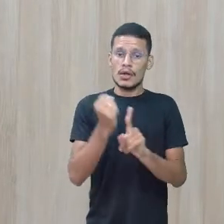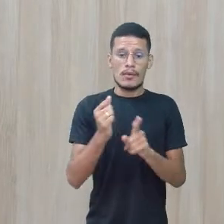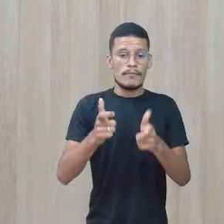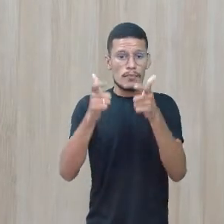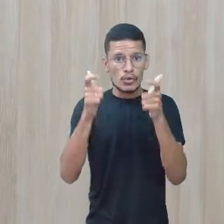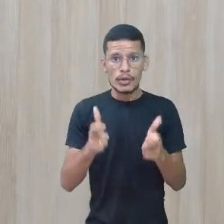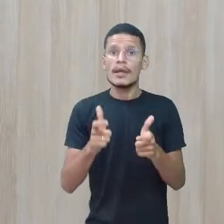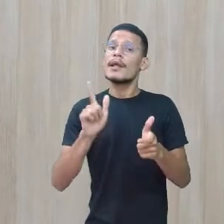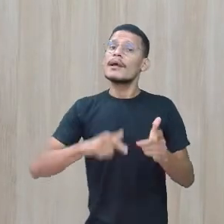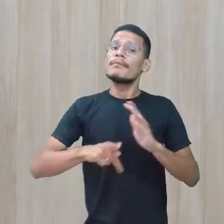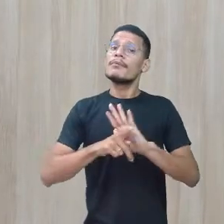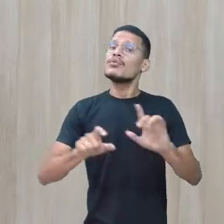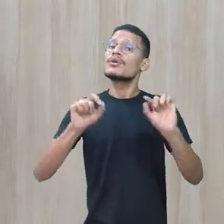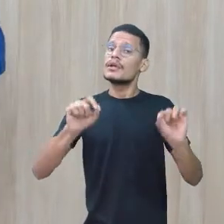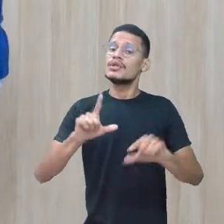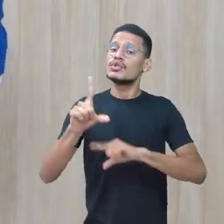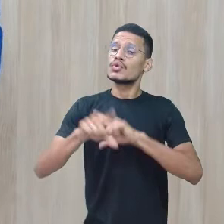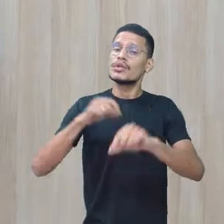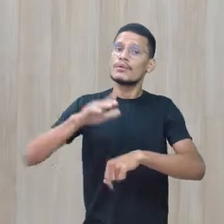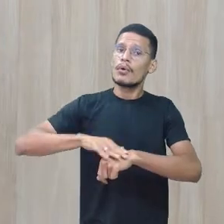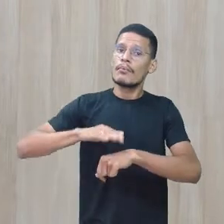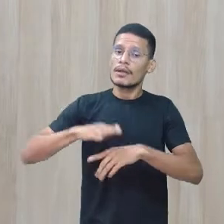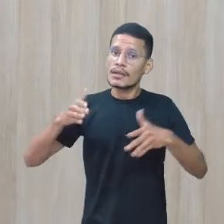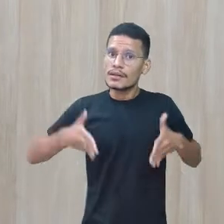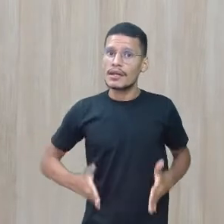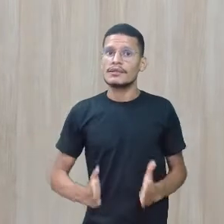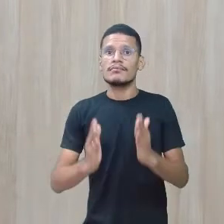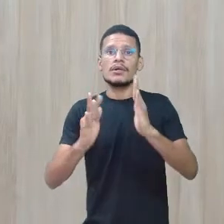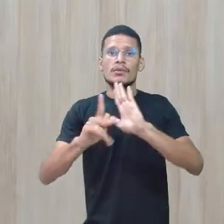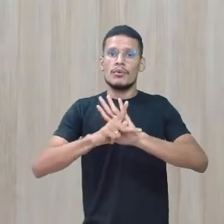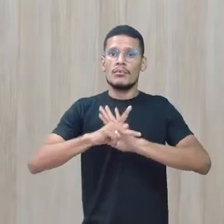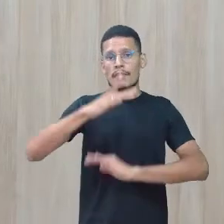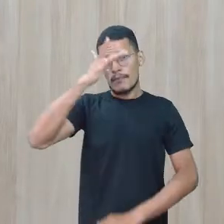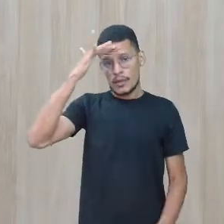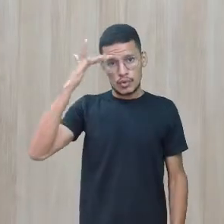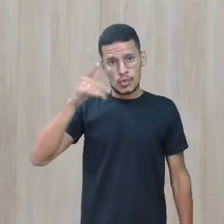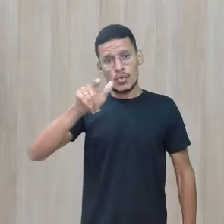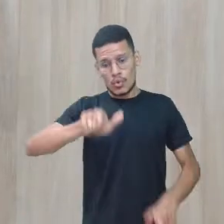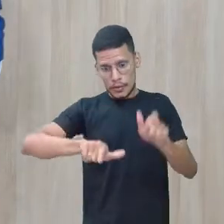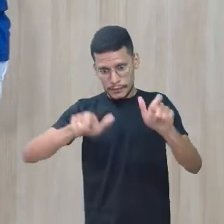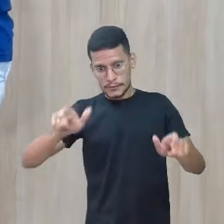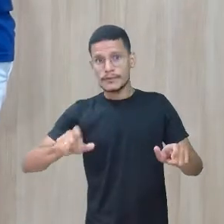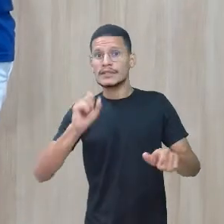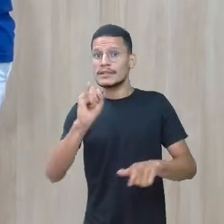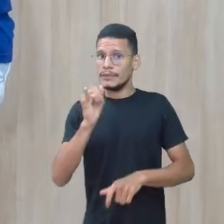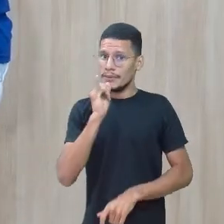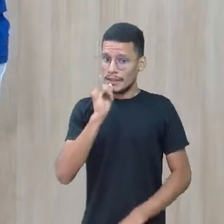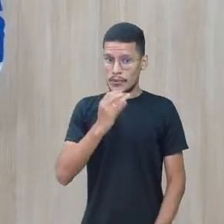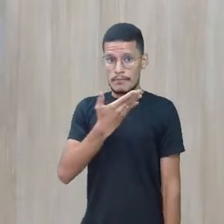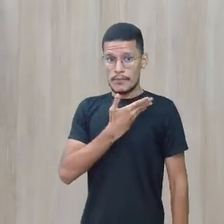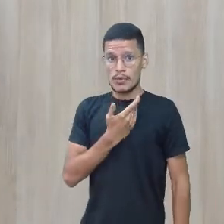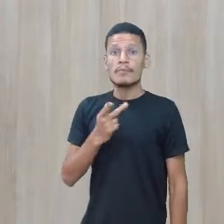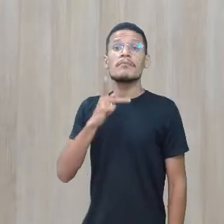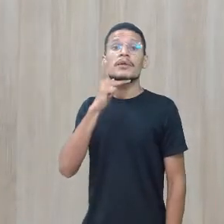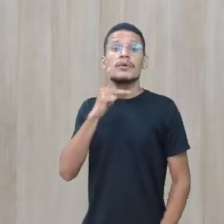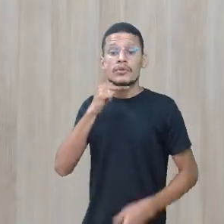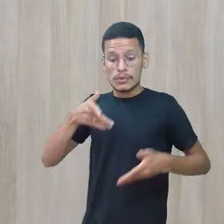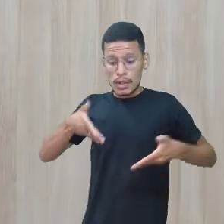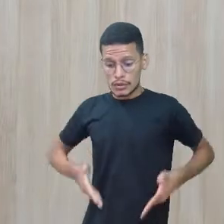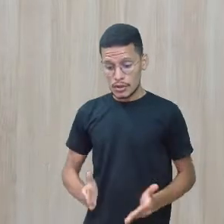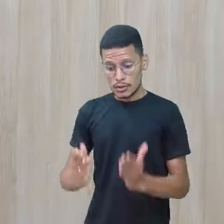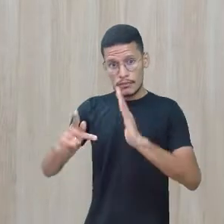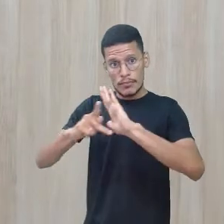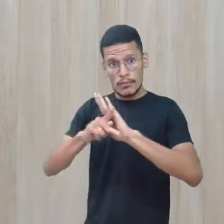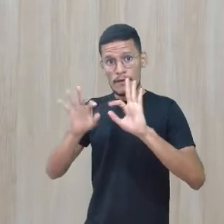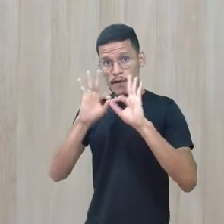era definida no momento do nascimento da pessoa. Se o nosso colega Plínio, ele nascesse, né, dentro de